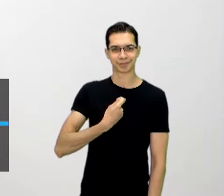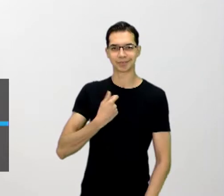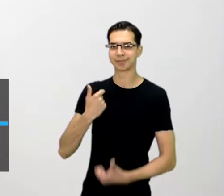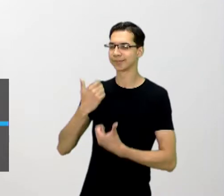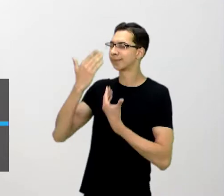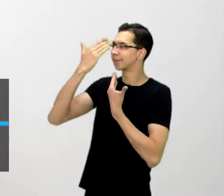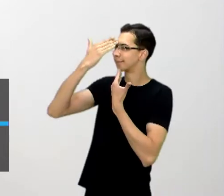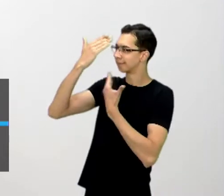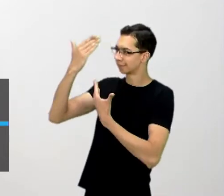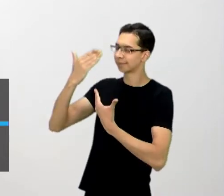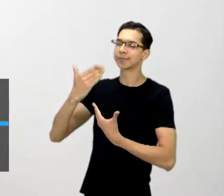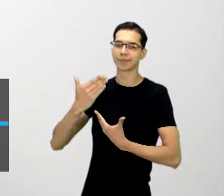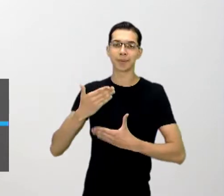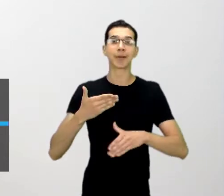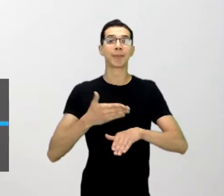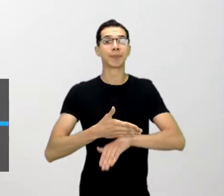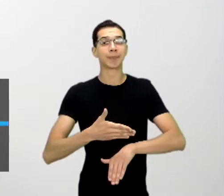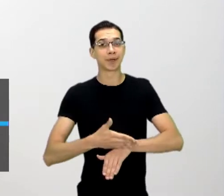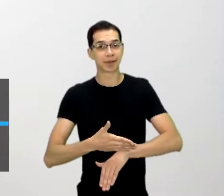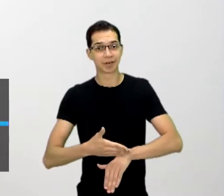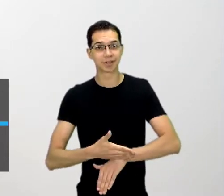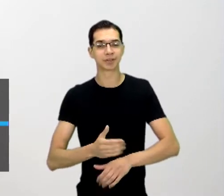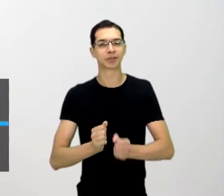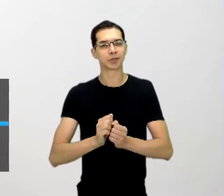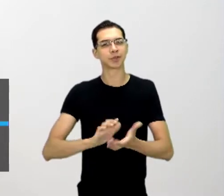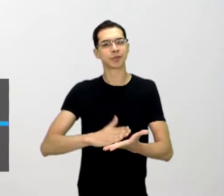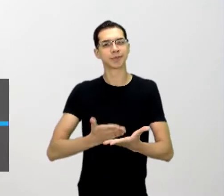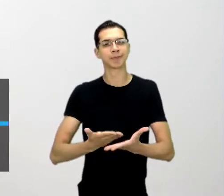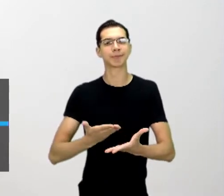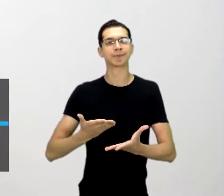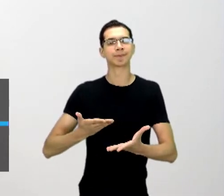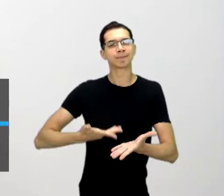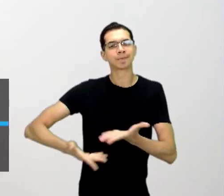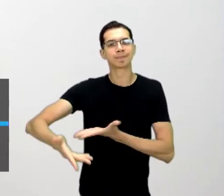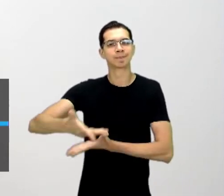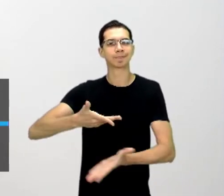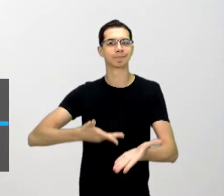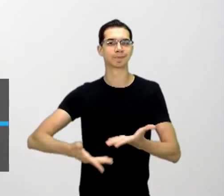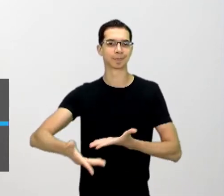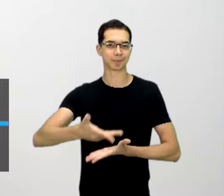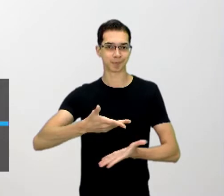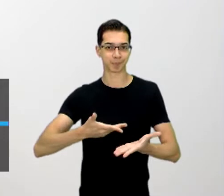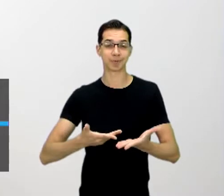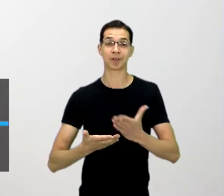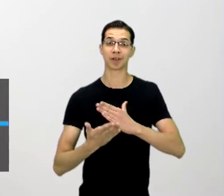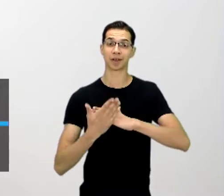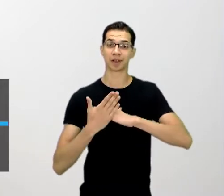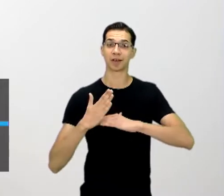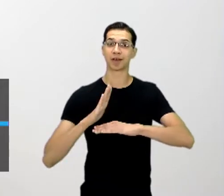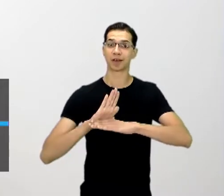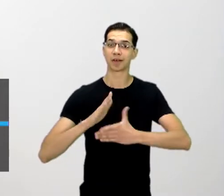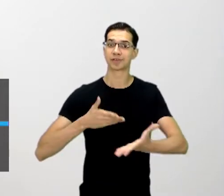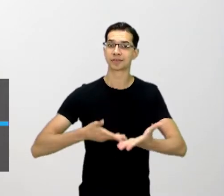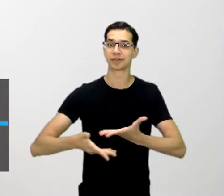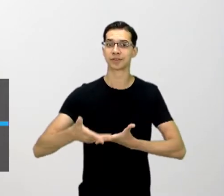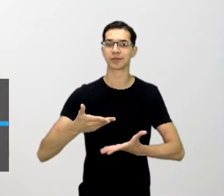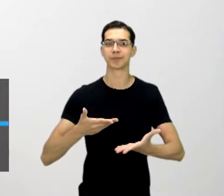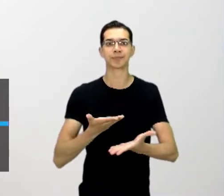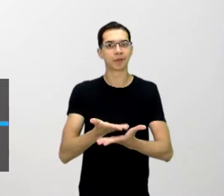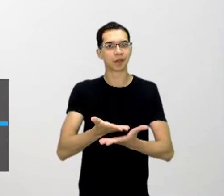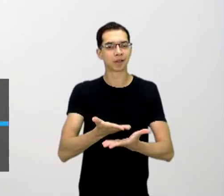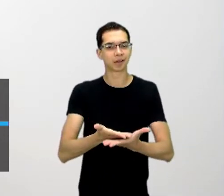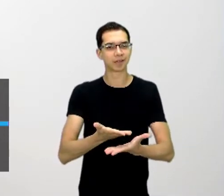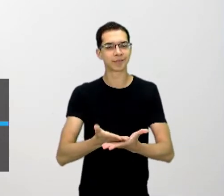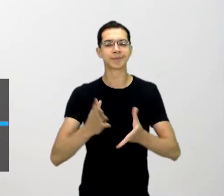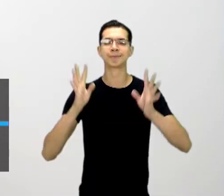sua participação, por nos ajudar aí, né, na condução da nossa aula. Muito legal, né, o